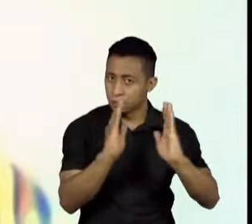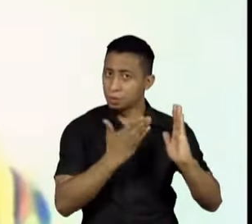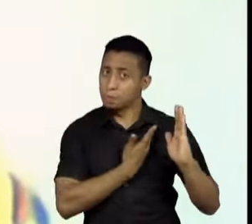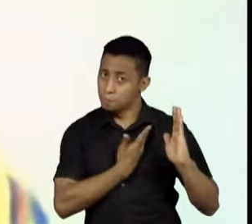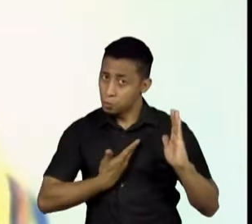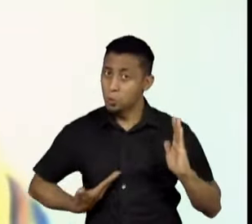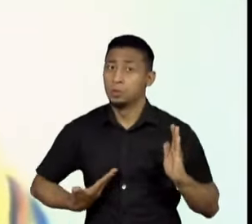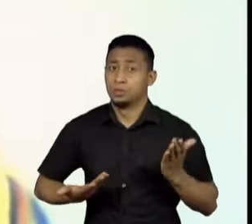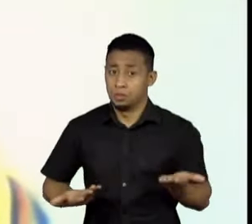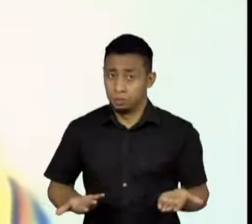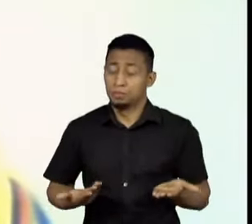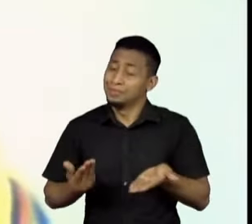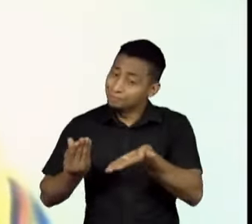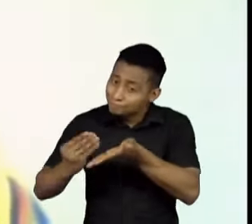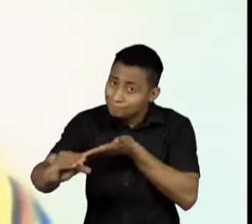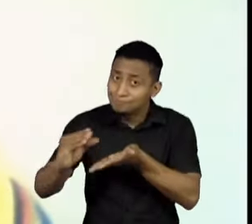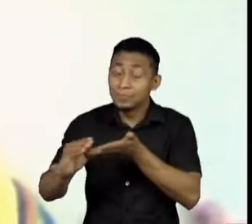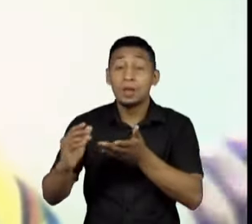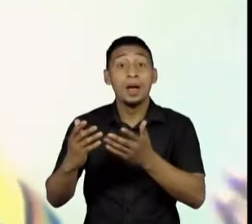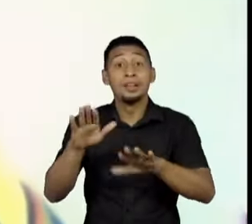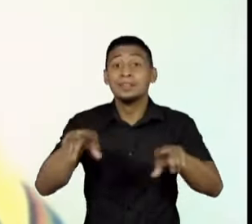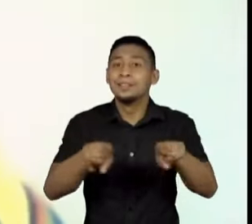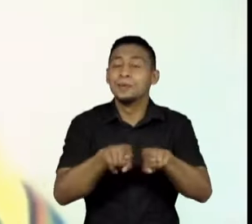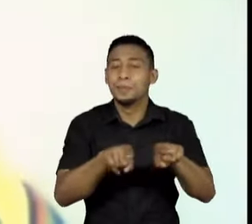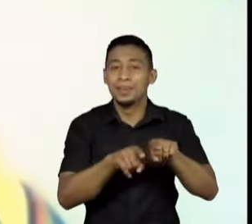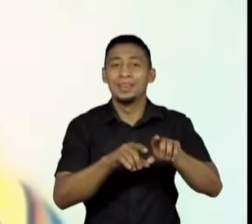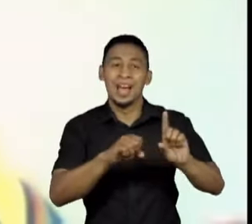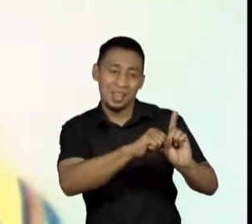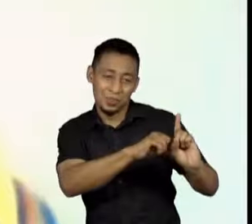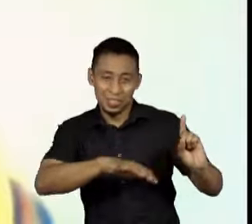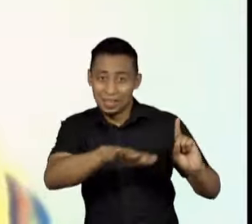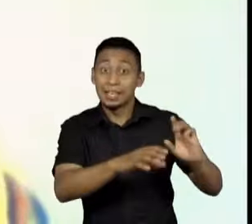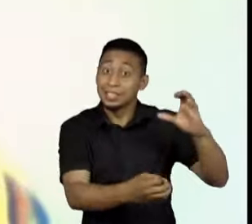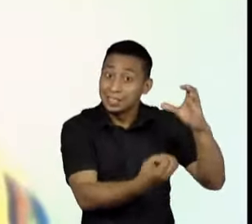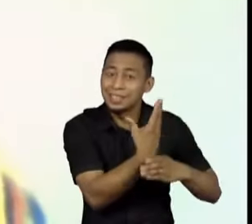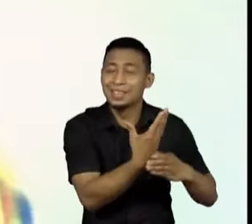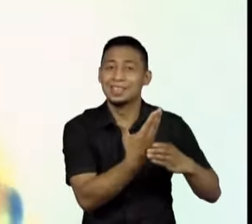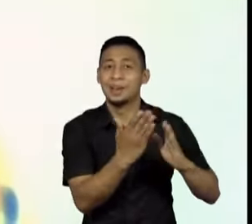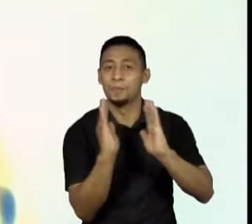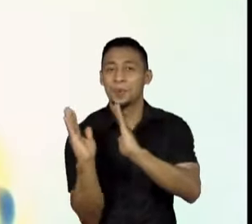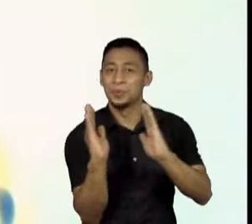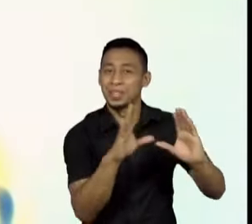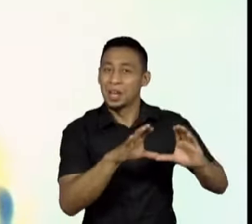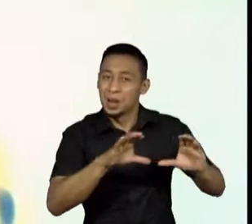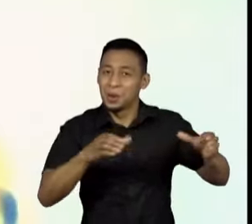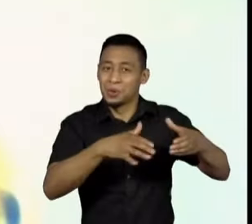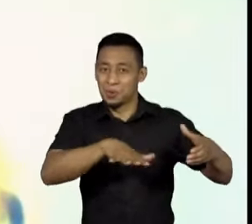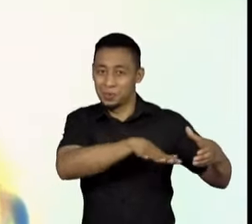públicas, às bibliotecas comunitárias. Eu trabalhei 2 anos, né,